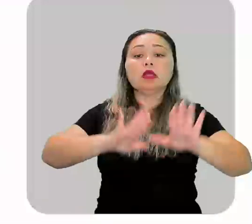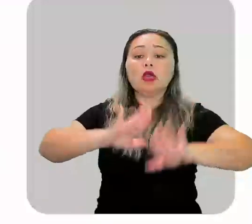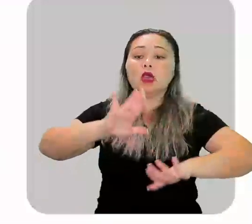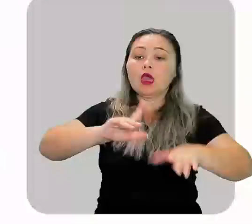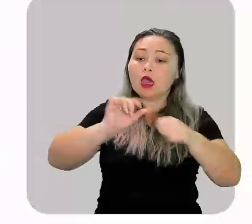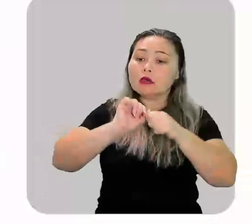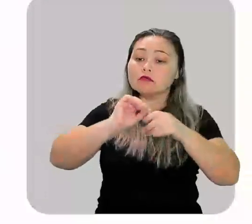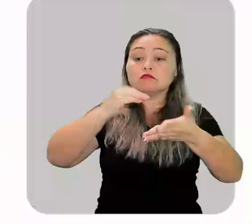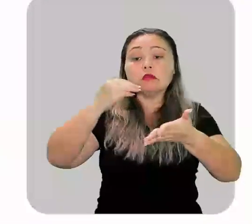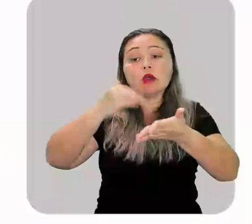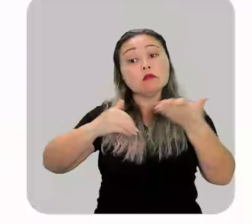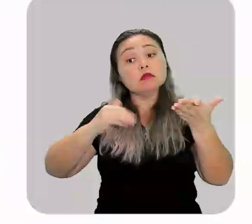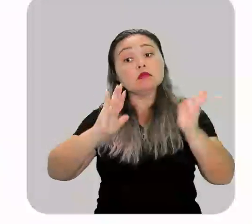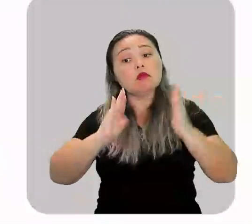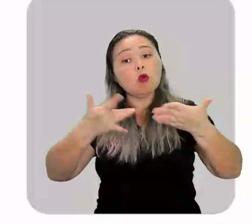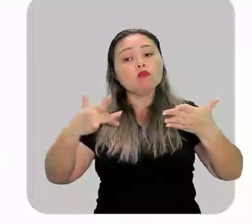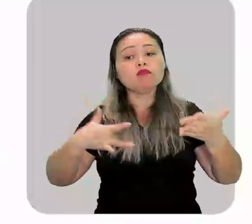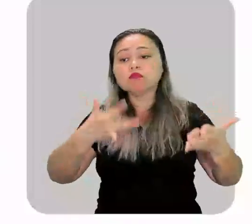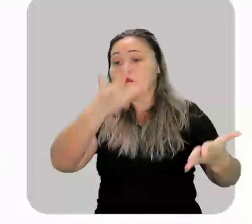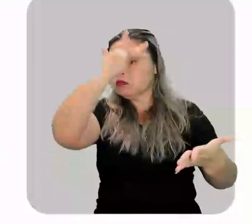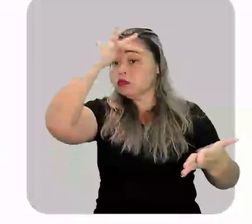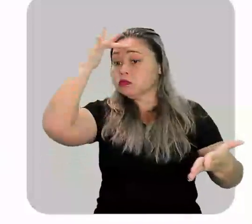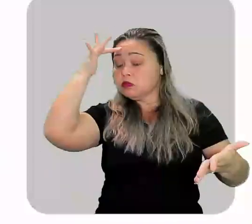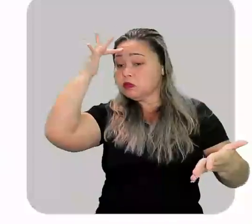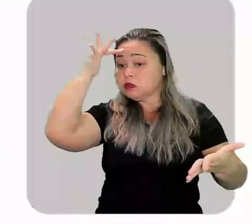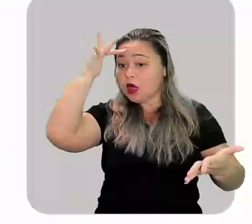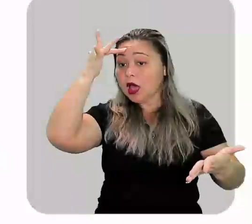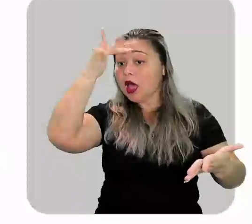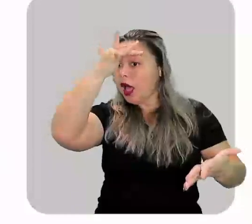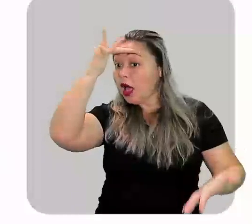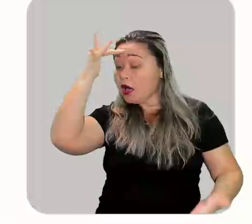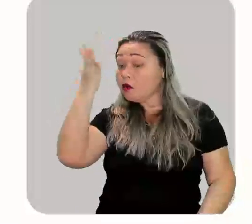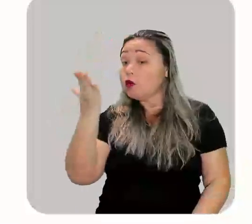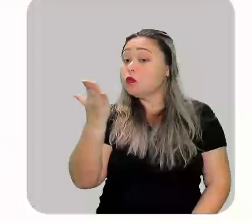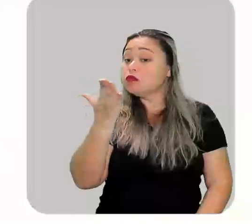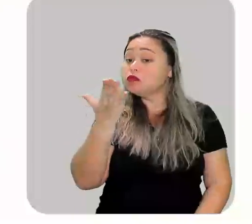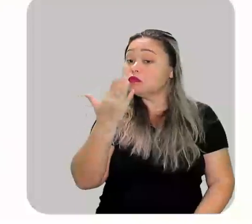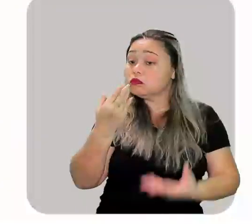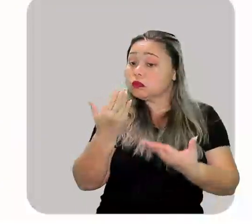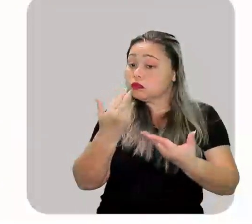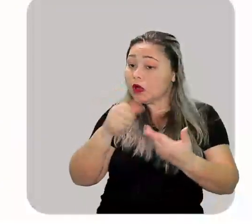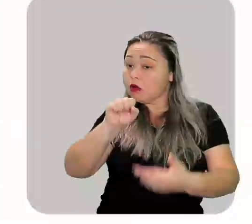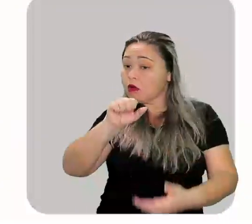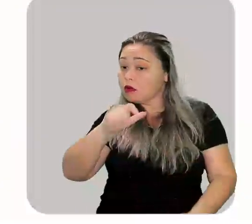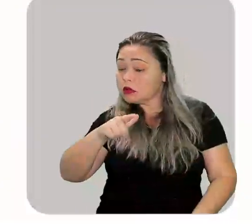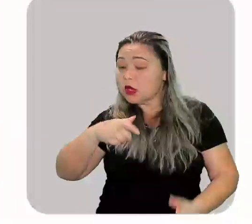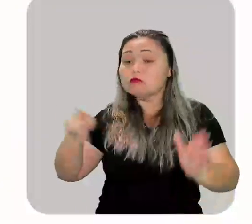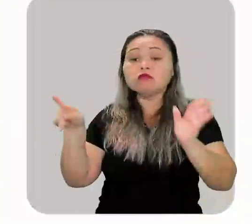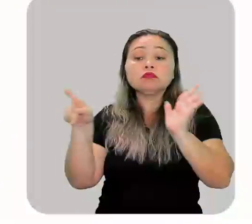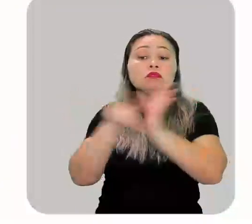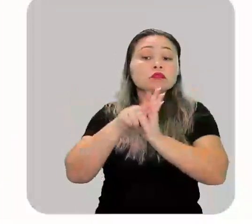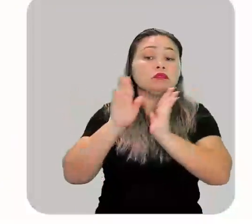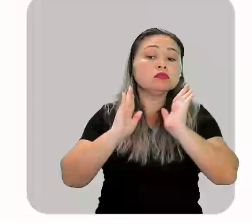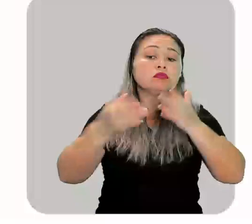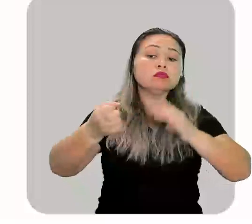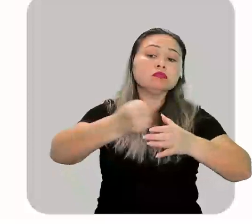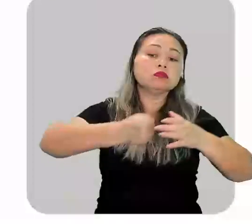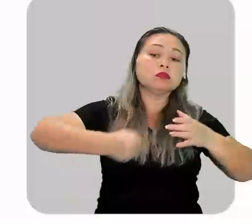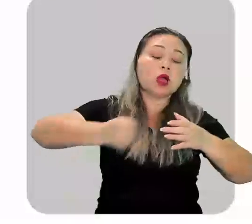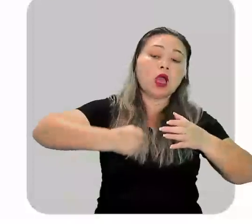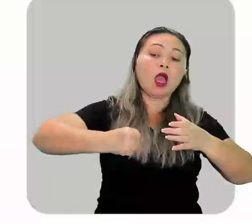uma pessoa saudável, o consumo de sal de cozinha, cloreto de sódio, não